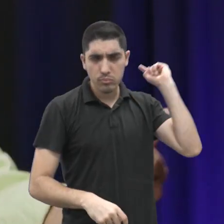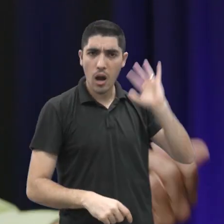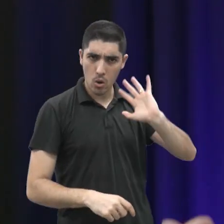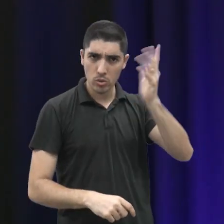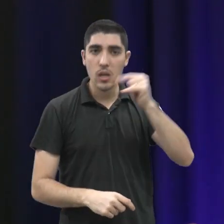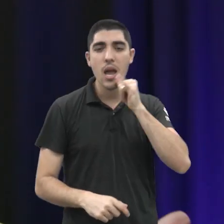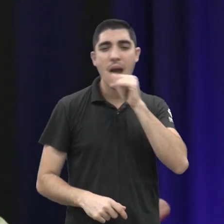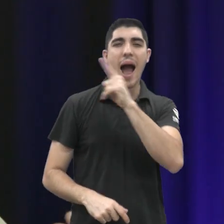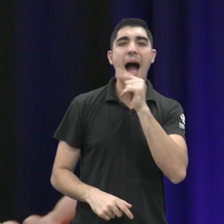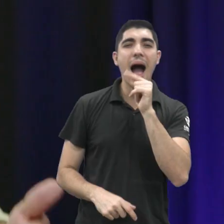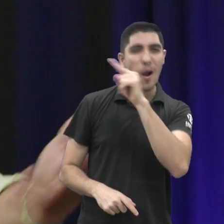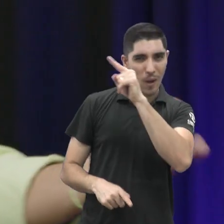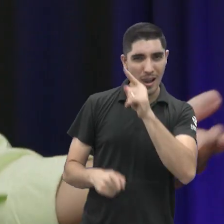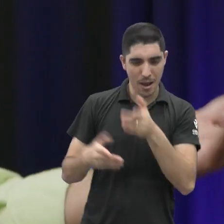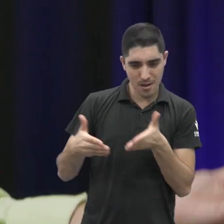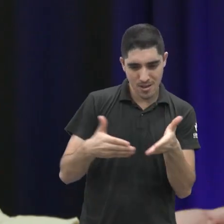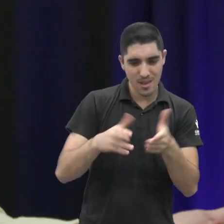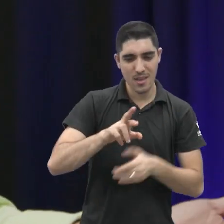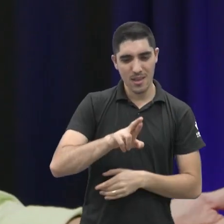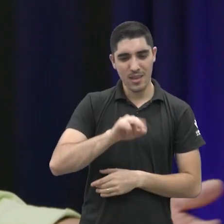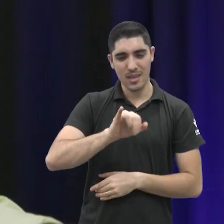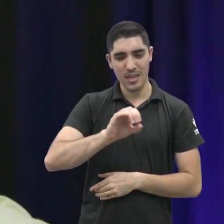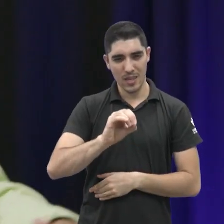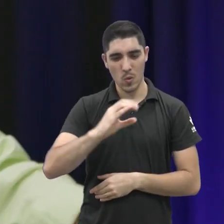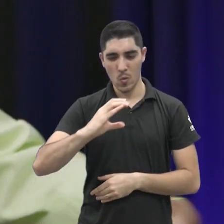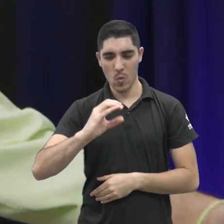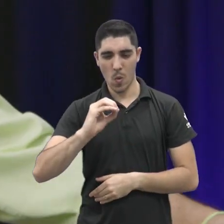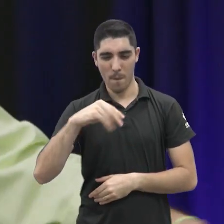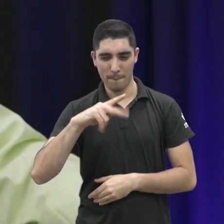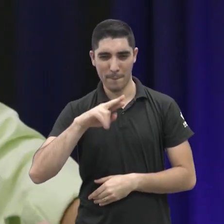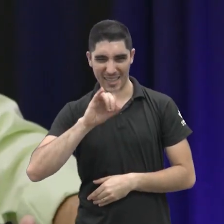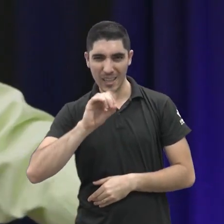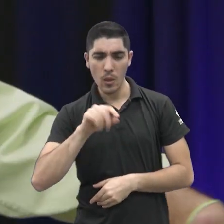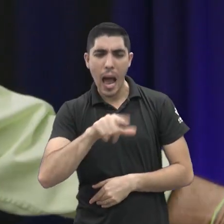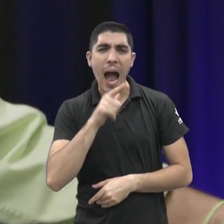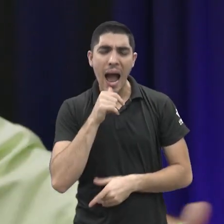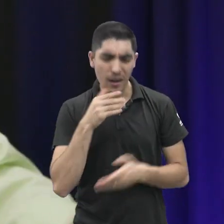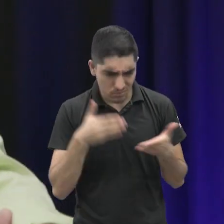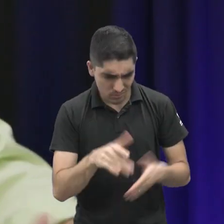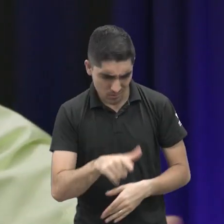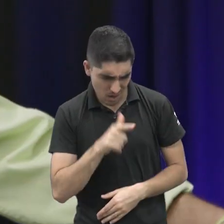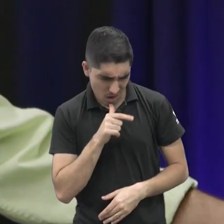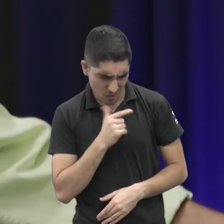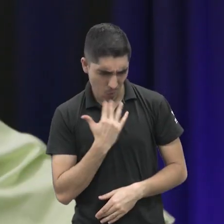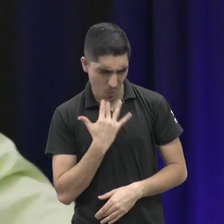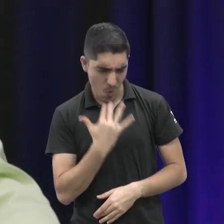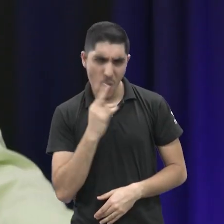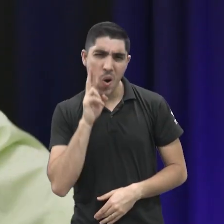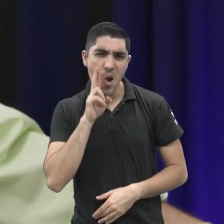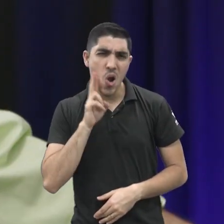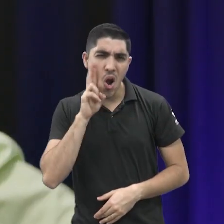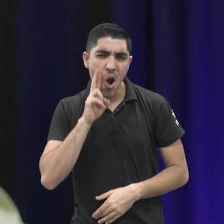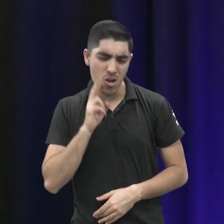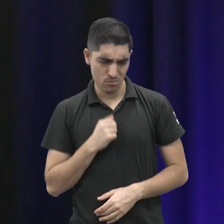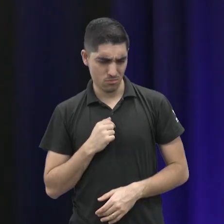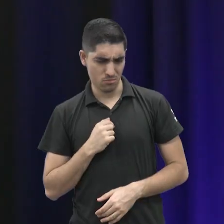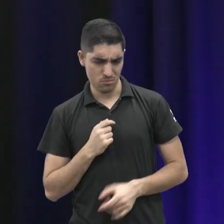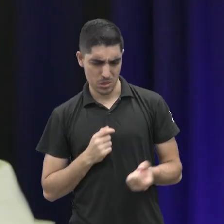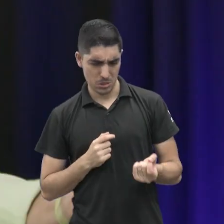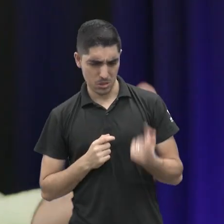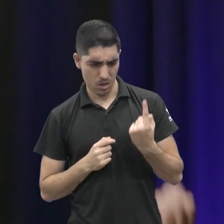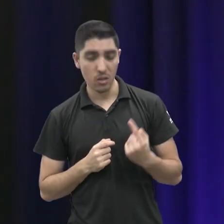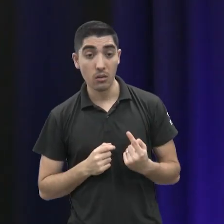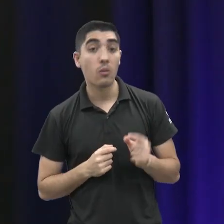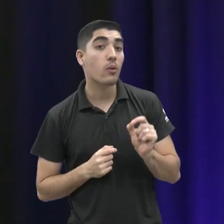de empresas, né? Então, recentemente, houve um caso em que a água do Rio Comprido estava cor-de-rosa, né? Por quê?